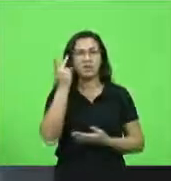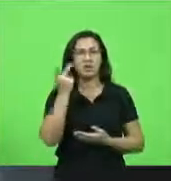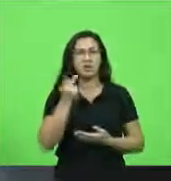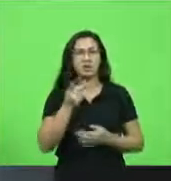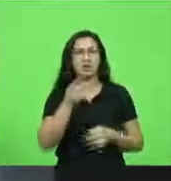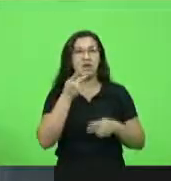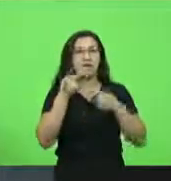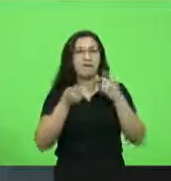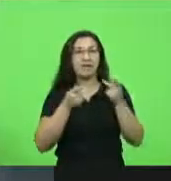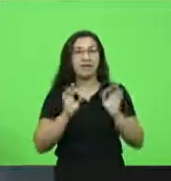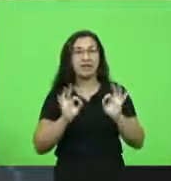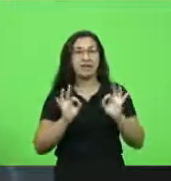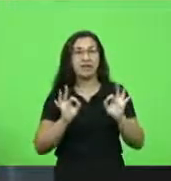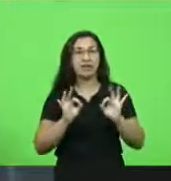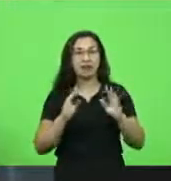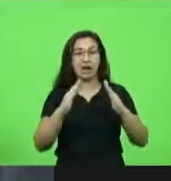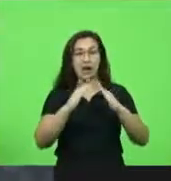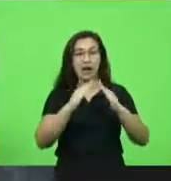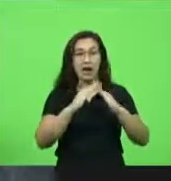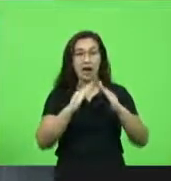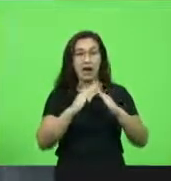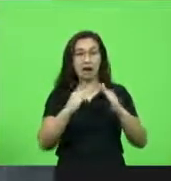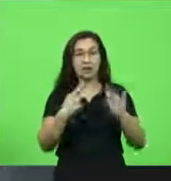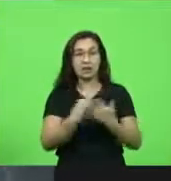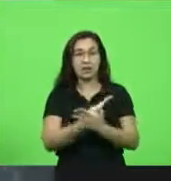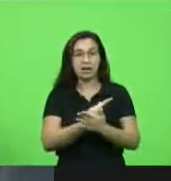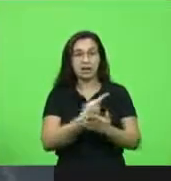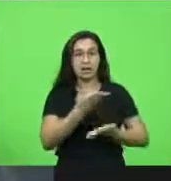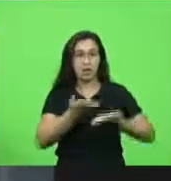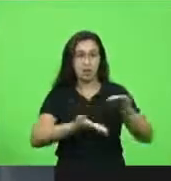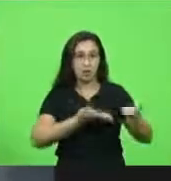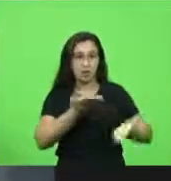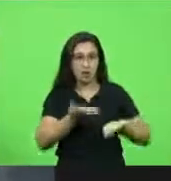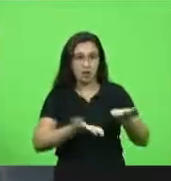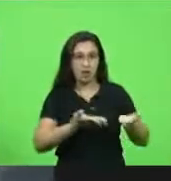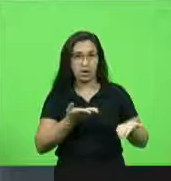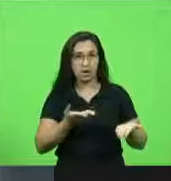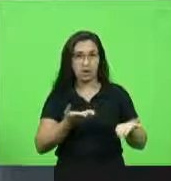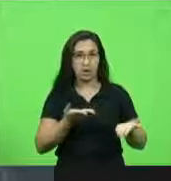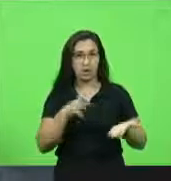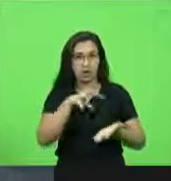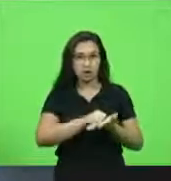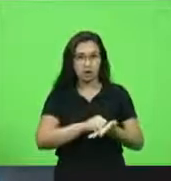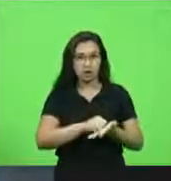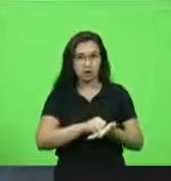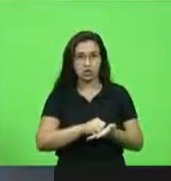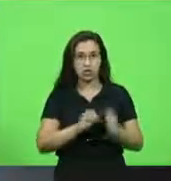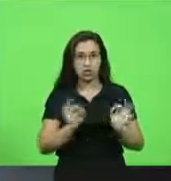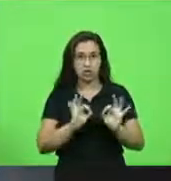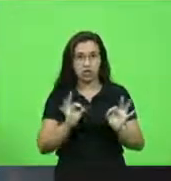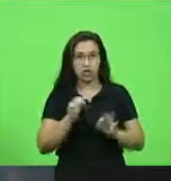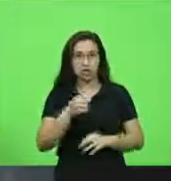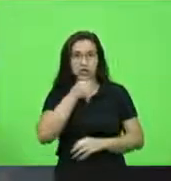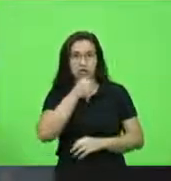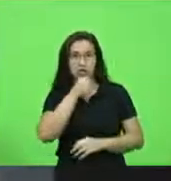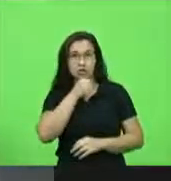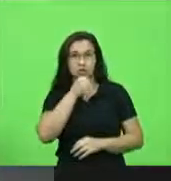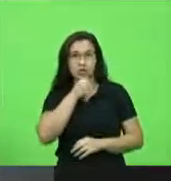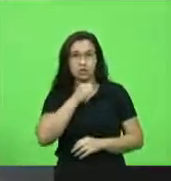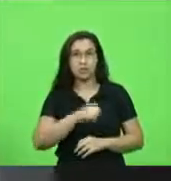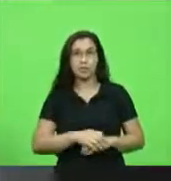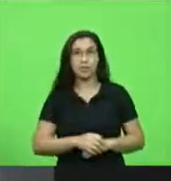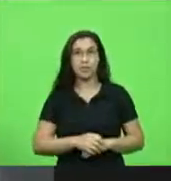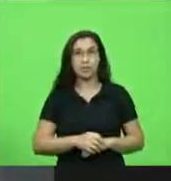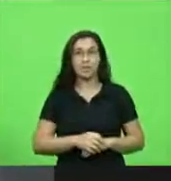nisso. Casas clandestinas de cuidado a idosos, e eu vi um professor que tinha lá os seus 6, 7 mil de salário, mas teve ali